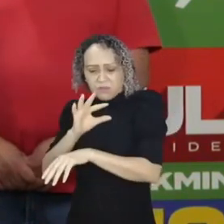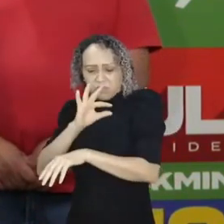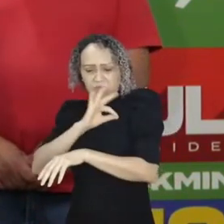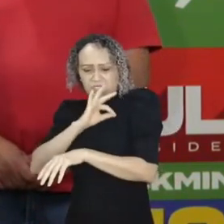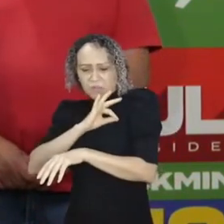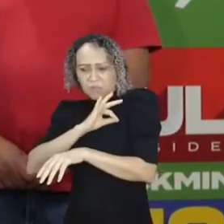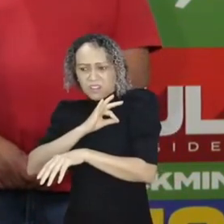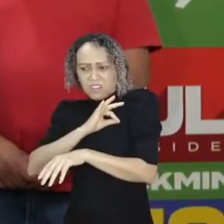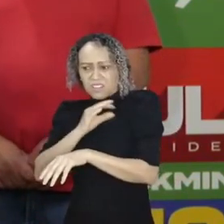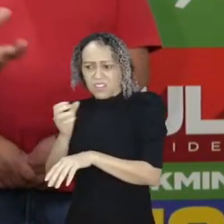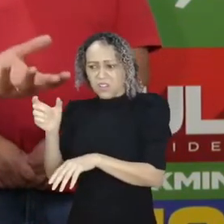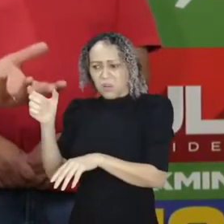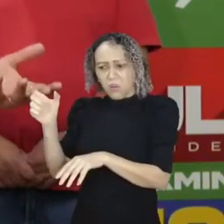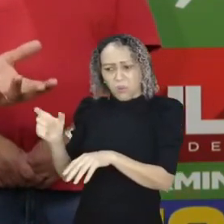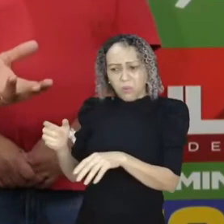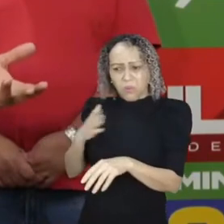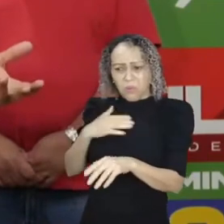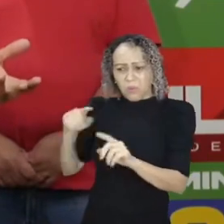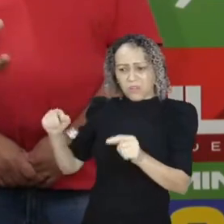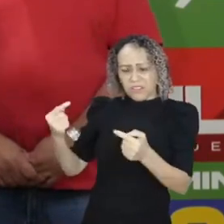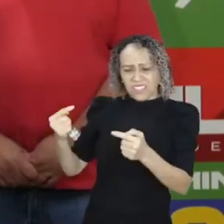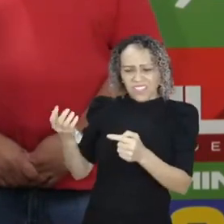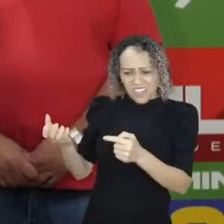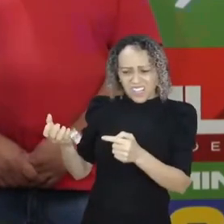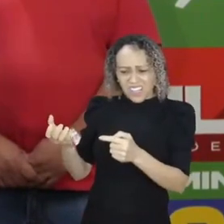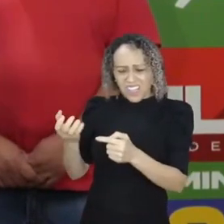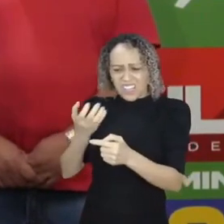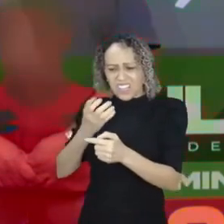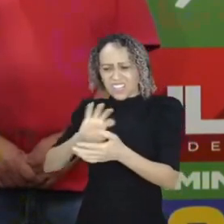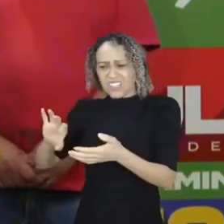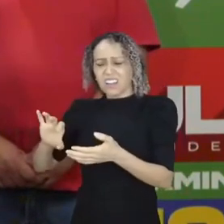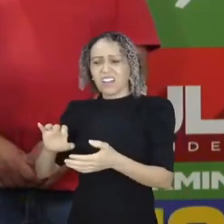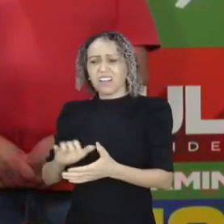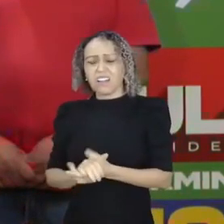objetivo? Favorecer miliciano? Vamos fazer.